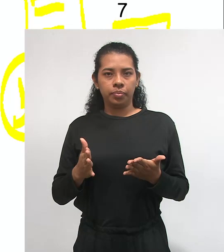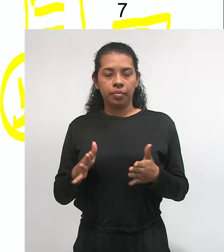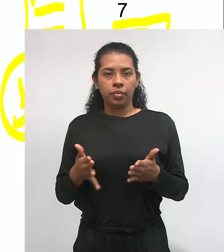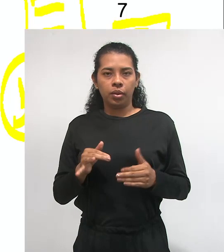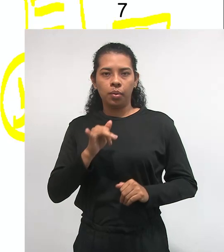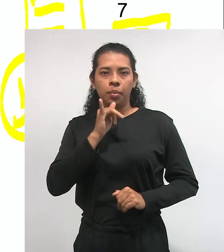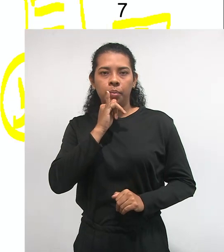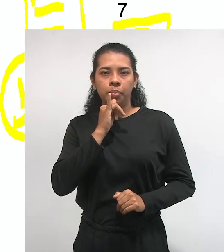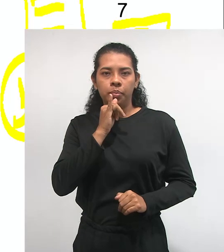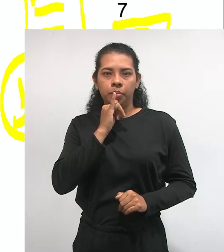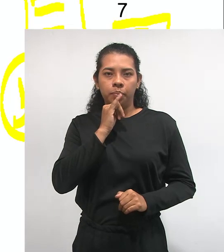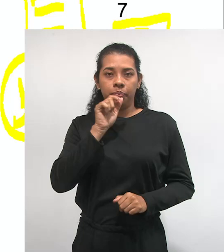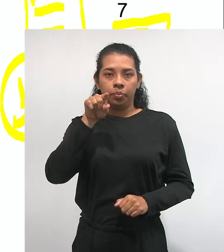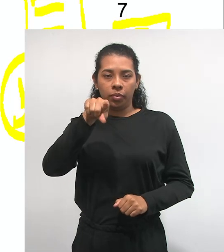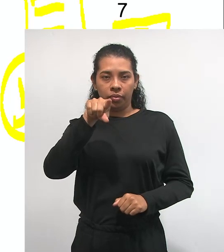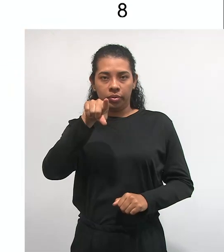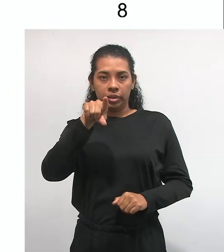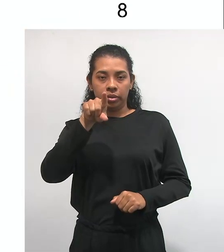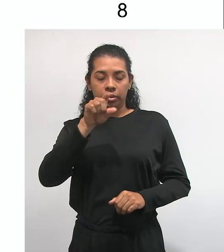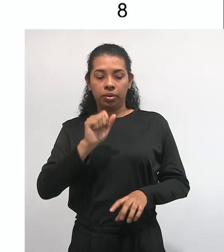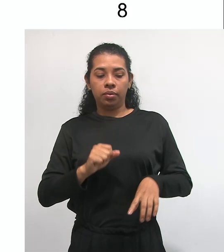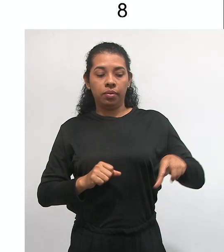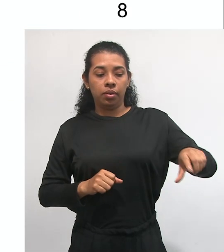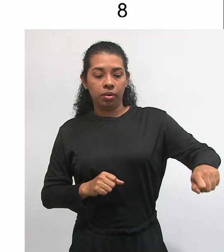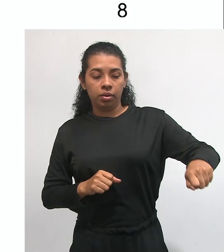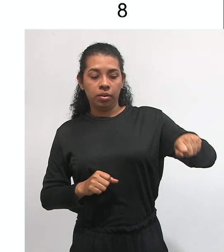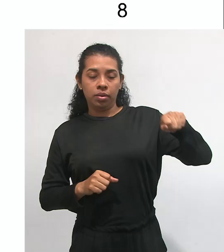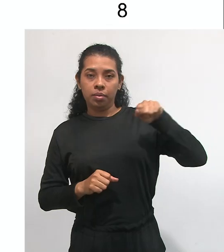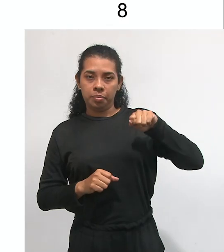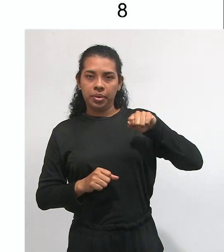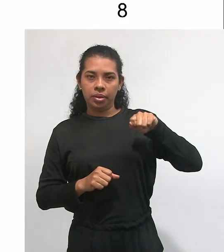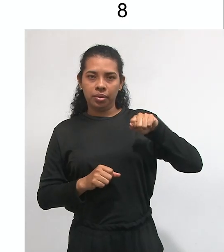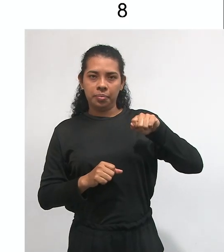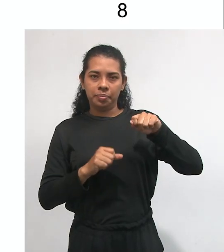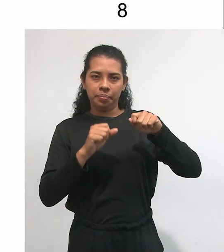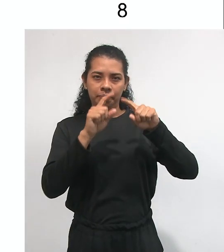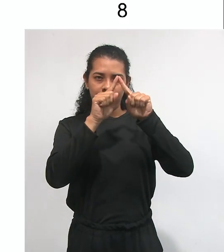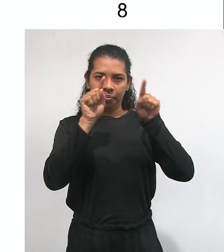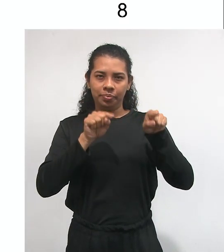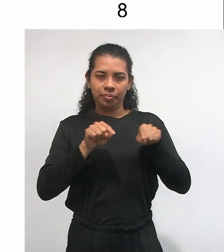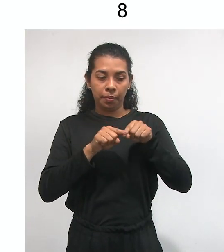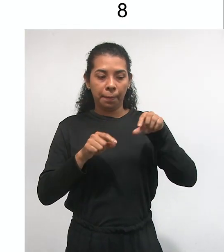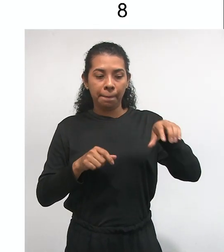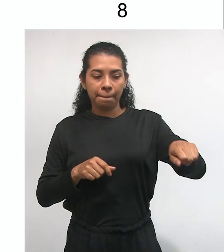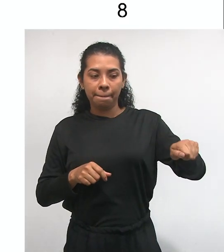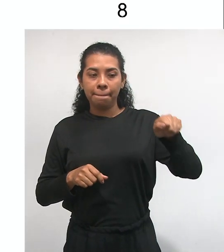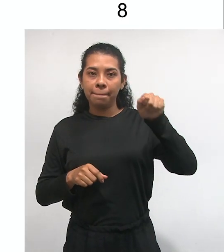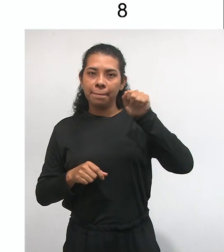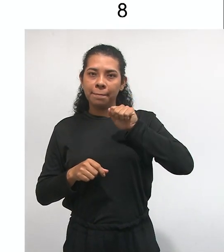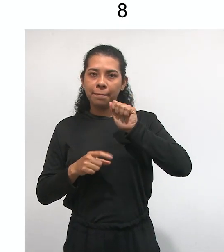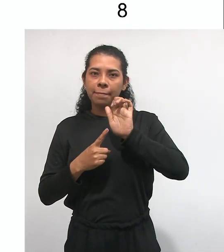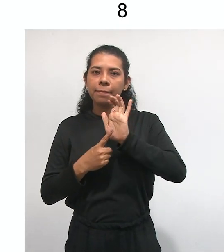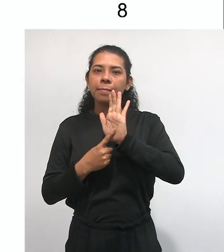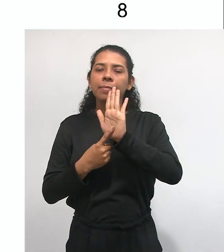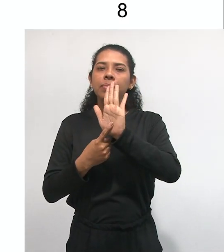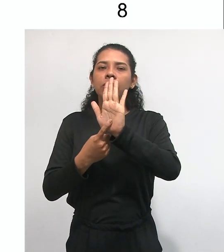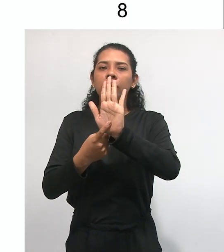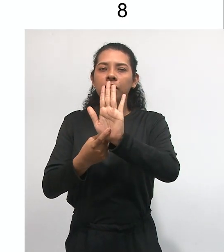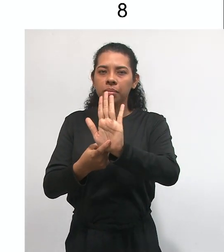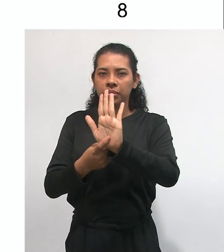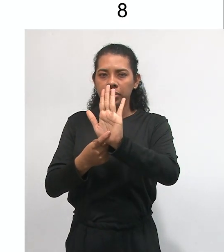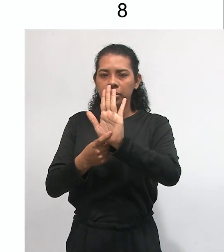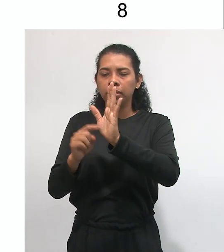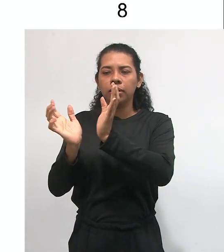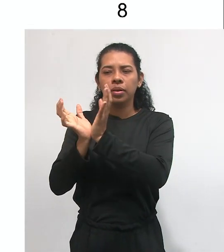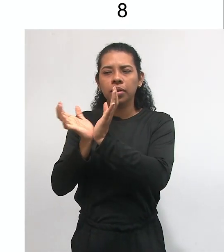Nesse caso, você vai pegar as cartas do seu jogo e você vai juntar um grupo de adultos de preferência. E